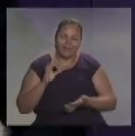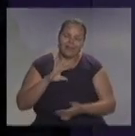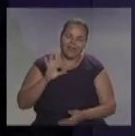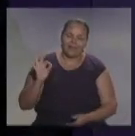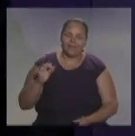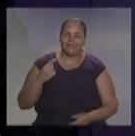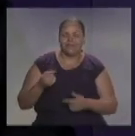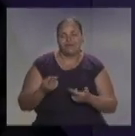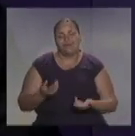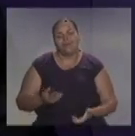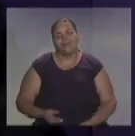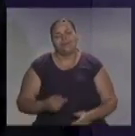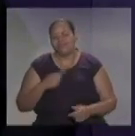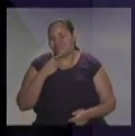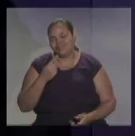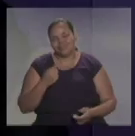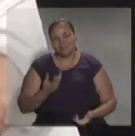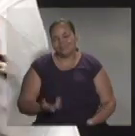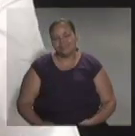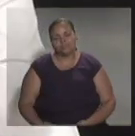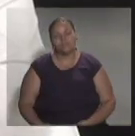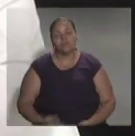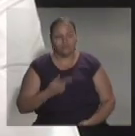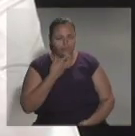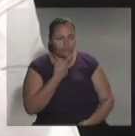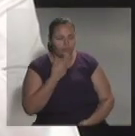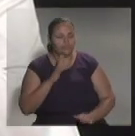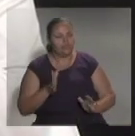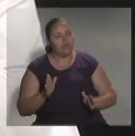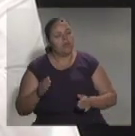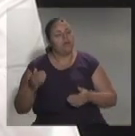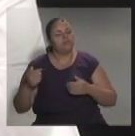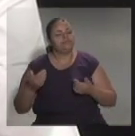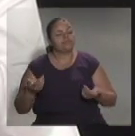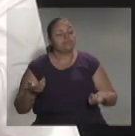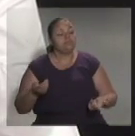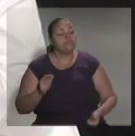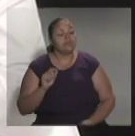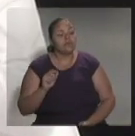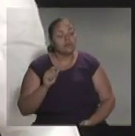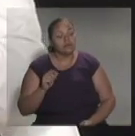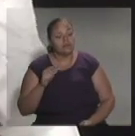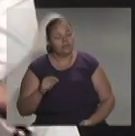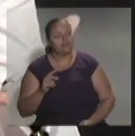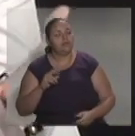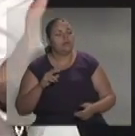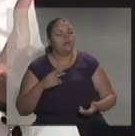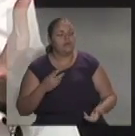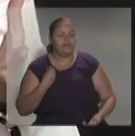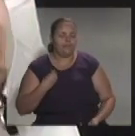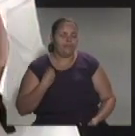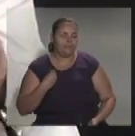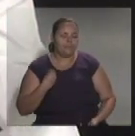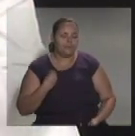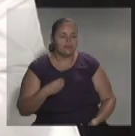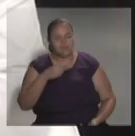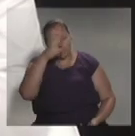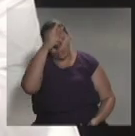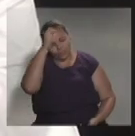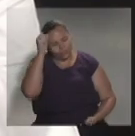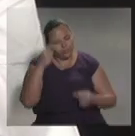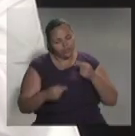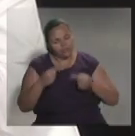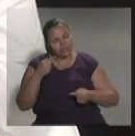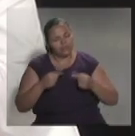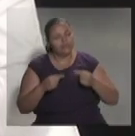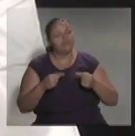gente parece que está enxugando gelo. O senhor já falou aqui no programa que se envolveu com a vida pública e